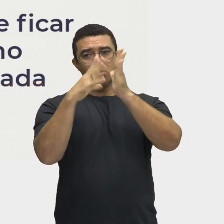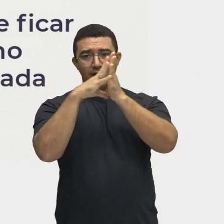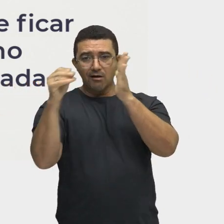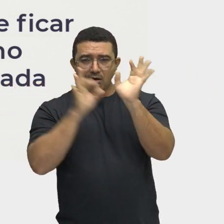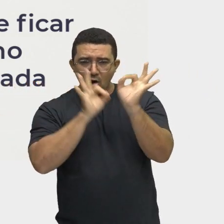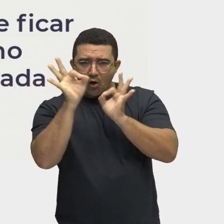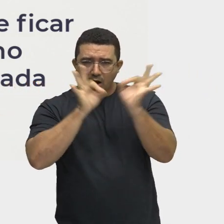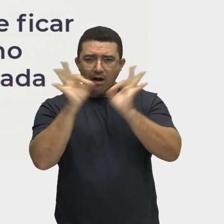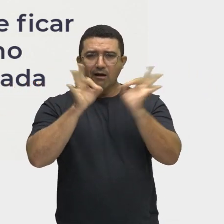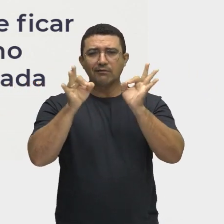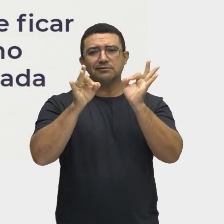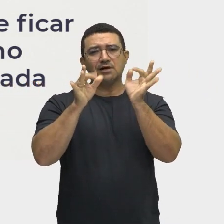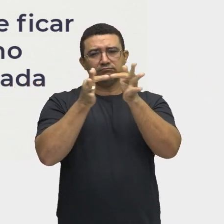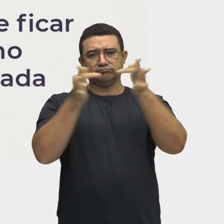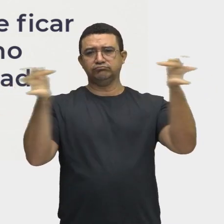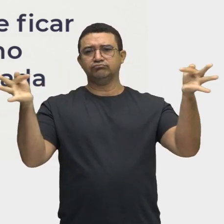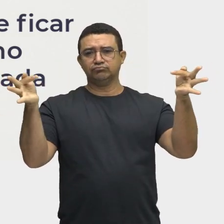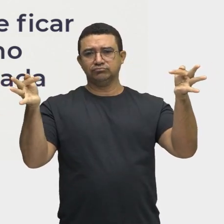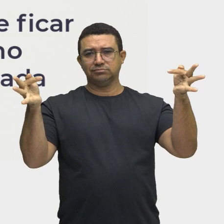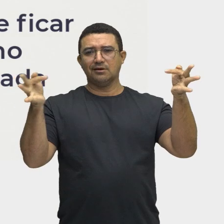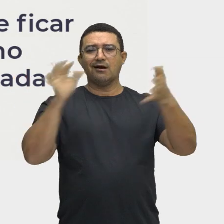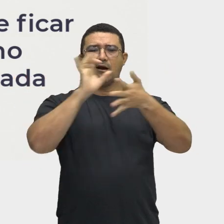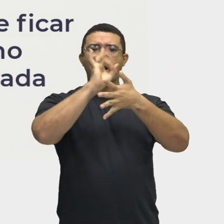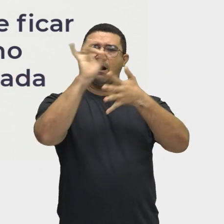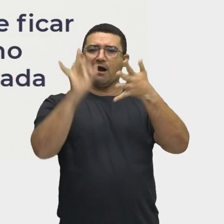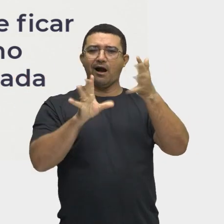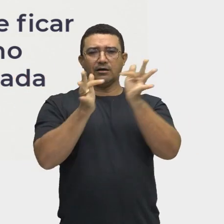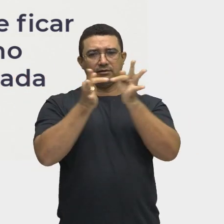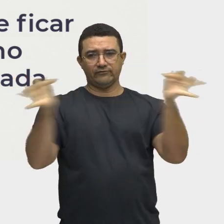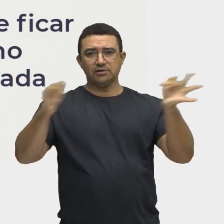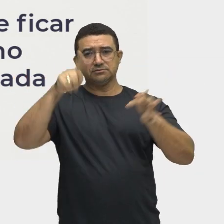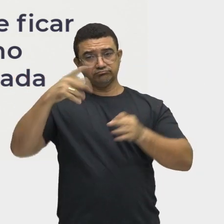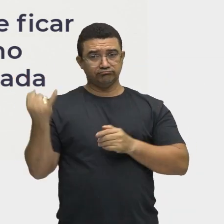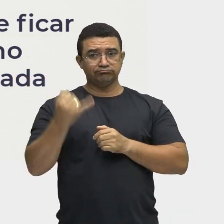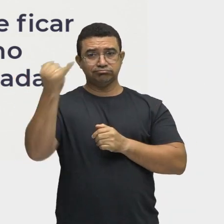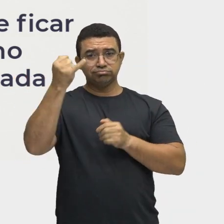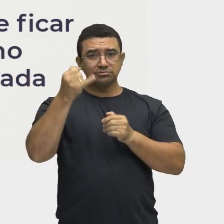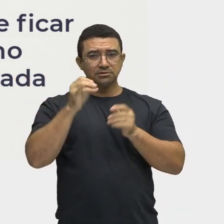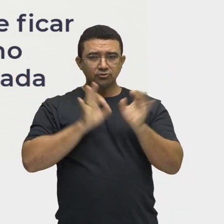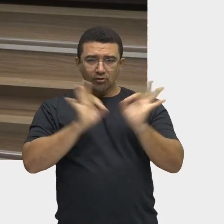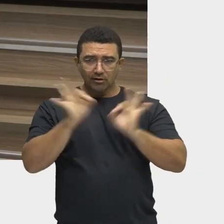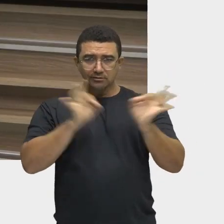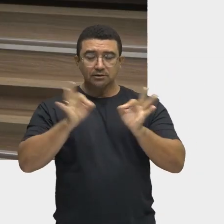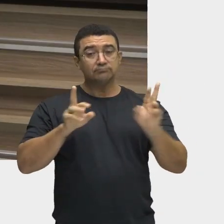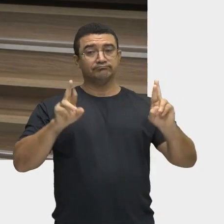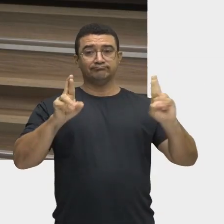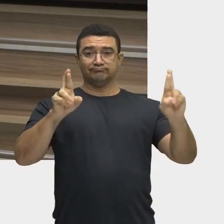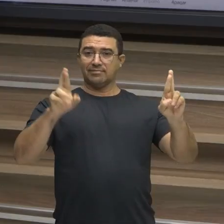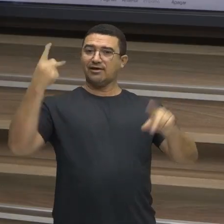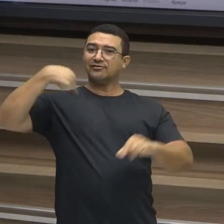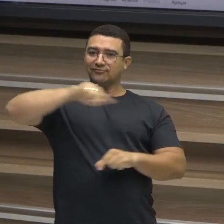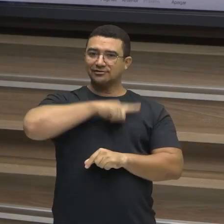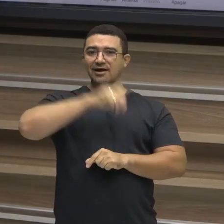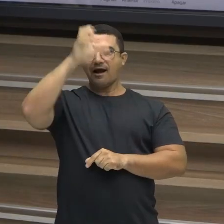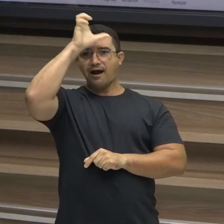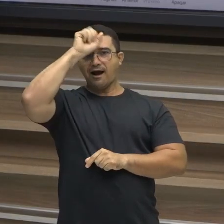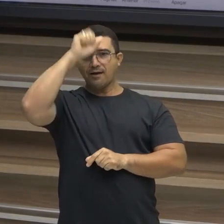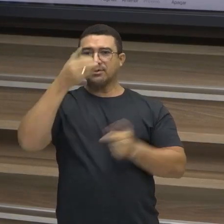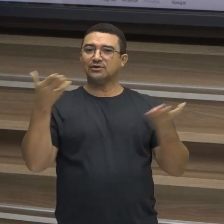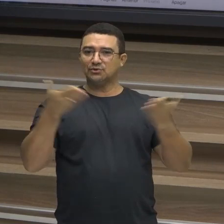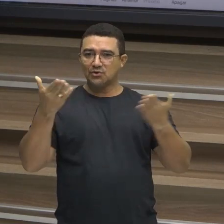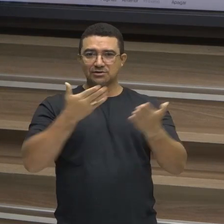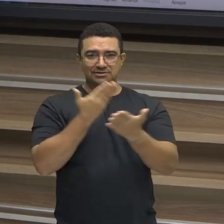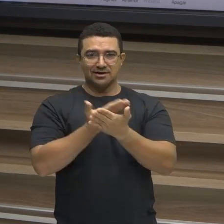organizar corretamente cada frase. Bem, people, então eu espero que vocês tenham acompanhado bem a nossa aula de hoje. Esse assunto é